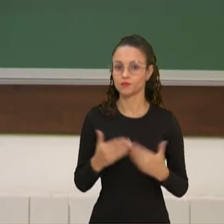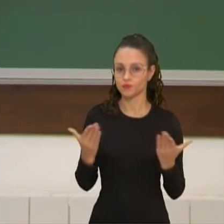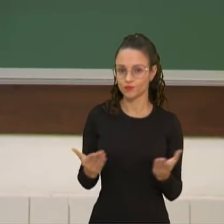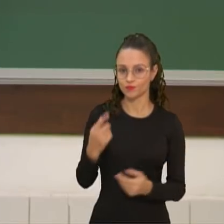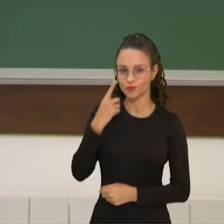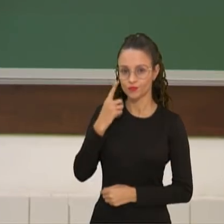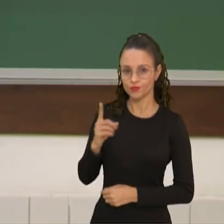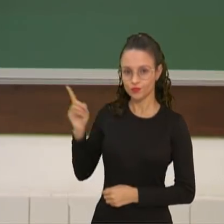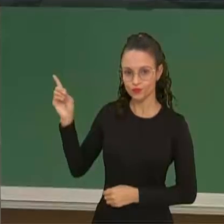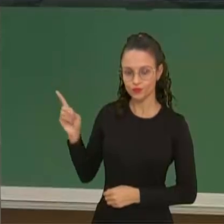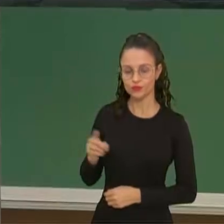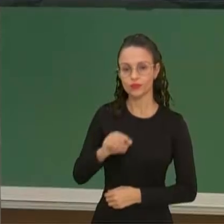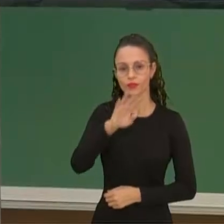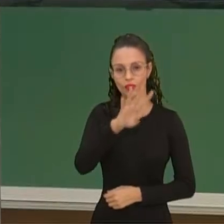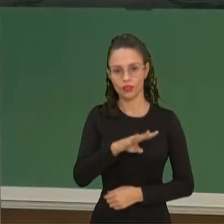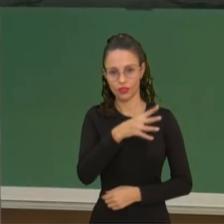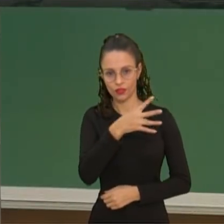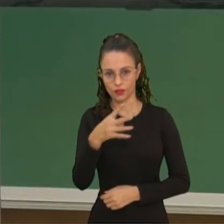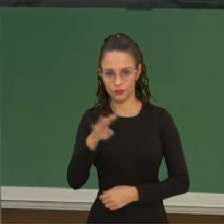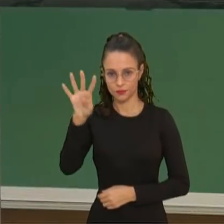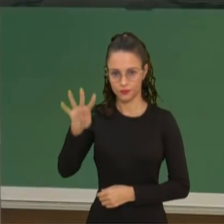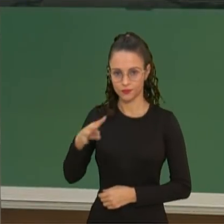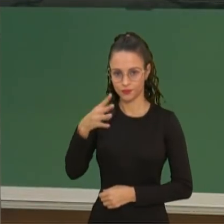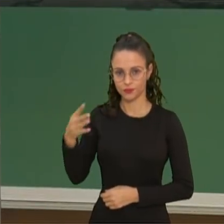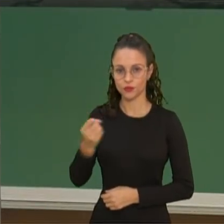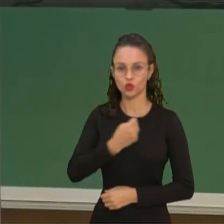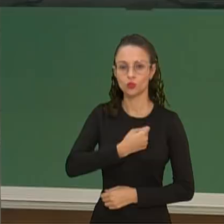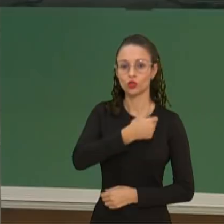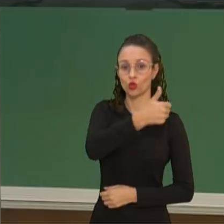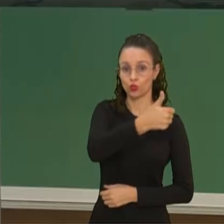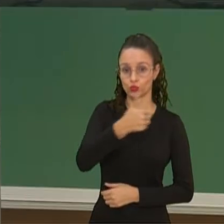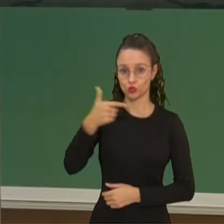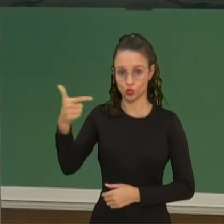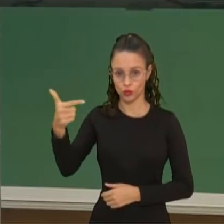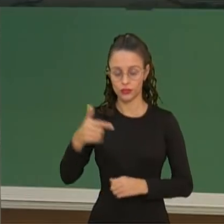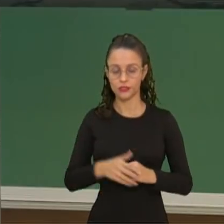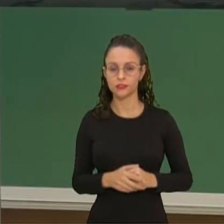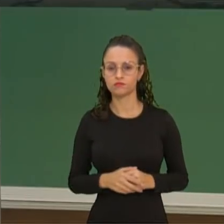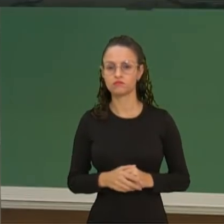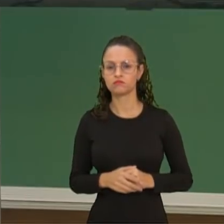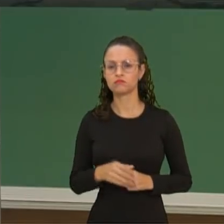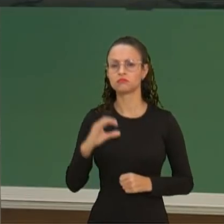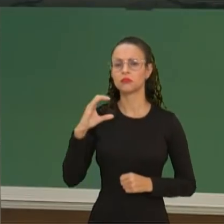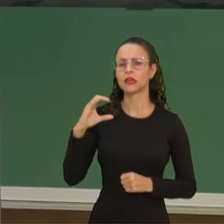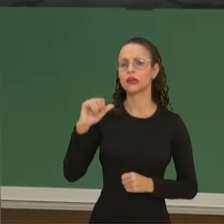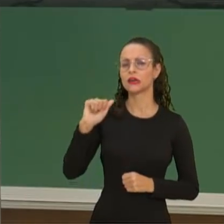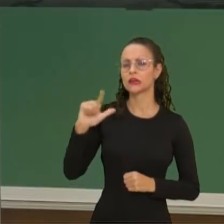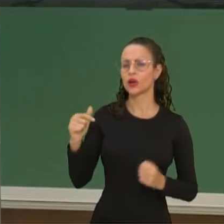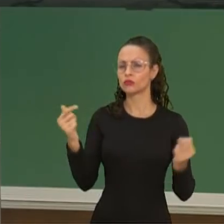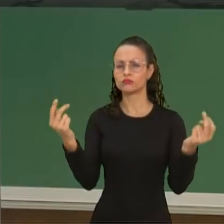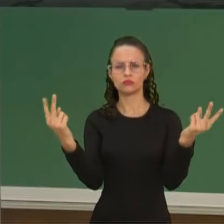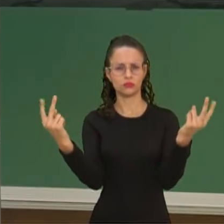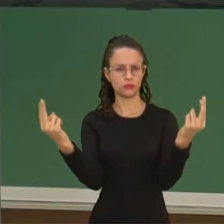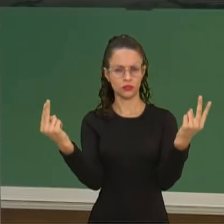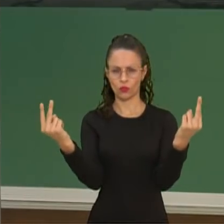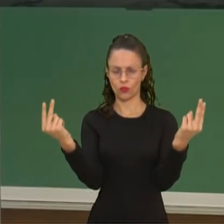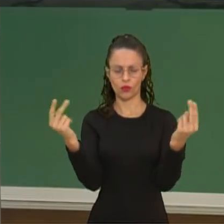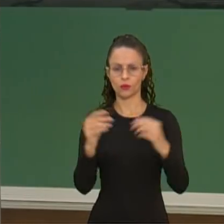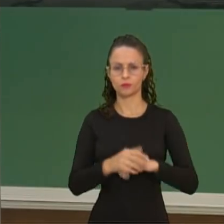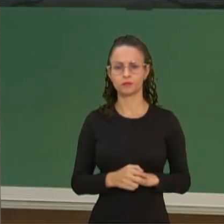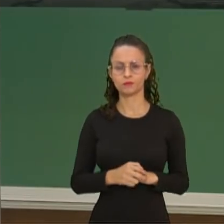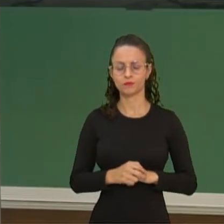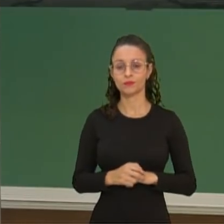Então vamos dar uma olhadinha na tabela. Olha só, o alimento 1 e o 2, em termos de calorias, é praticamente a mesma coisa. Em